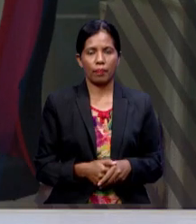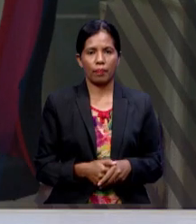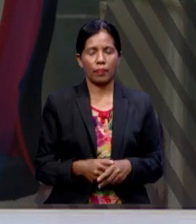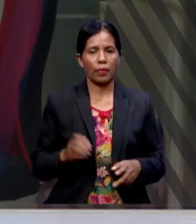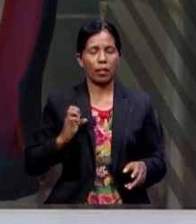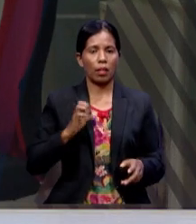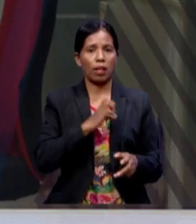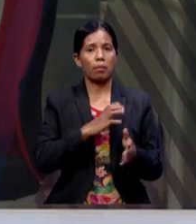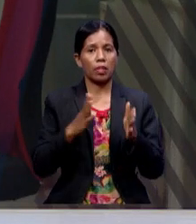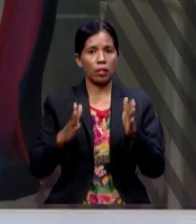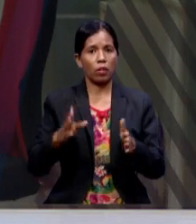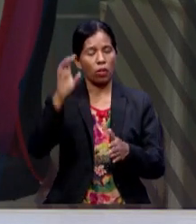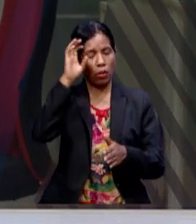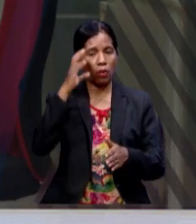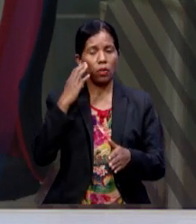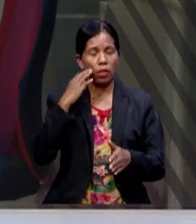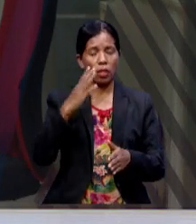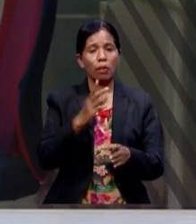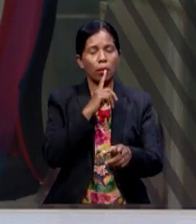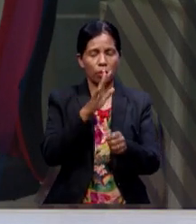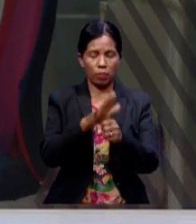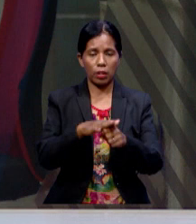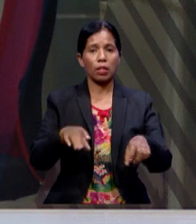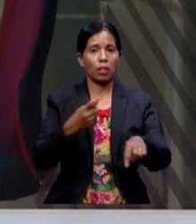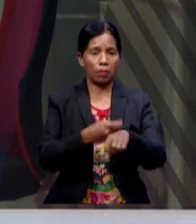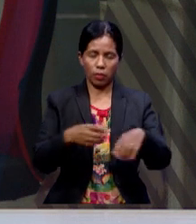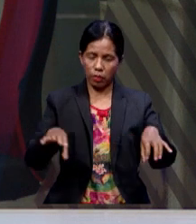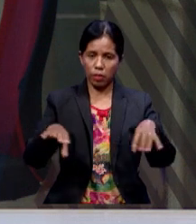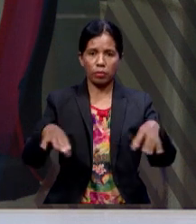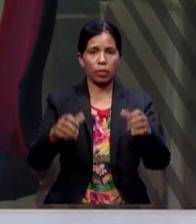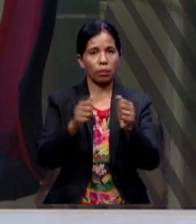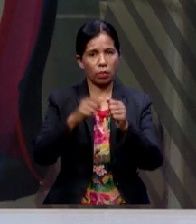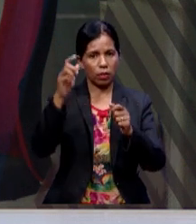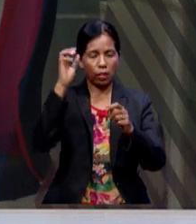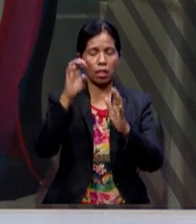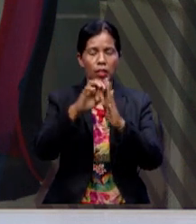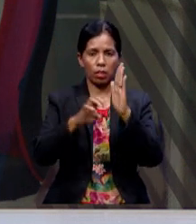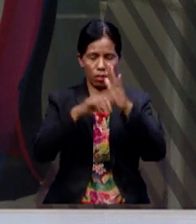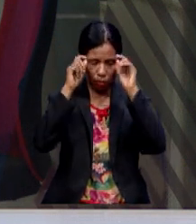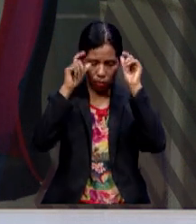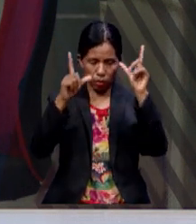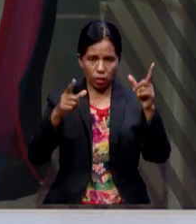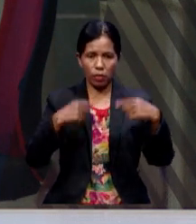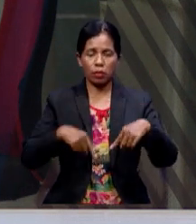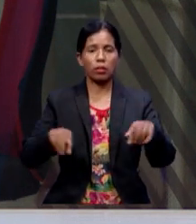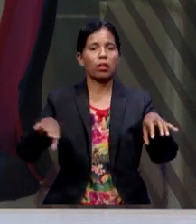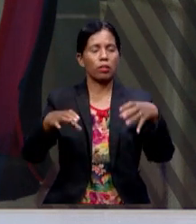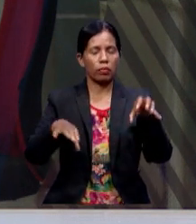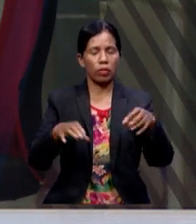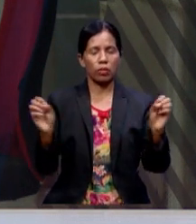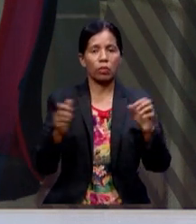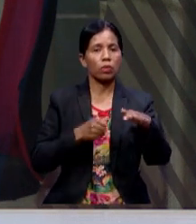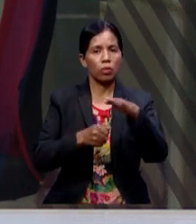embaixador Coreia do Sul promete e a tempo barak se coopera com o Estado Timor-Leste para a fila trabalhador ilegal russo Coreia do